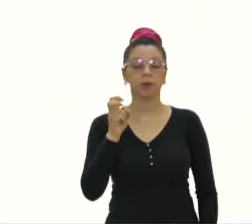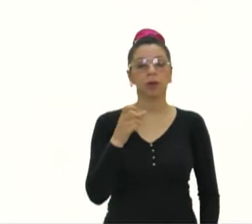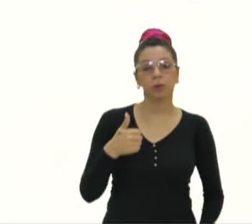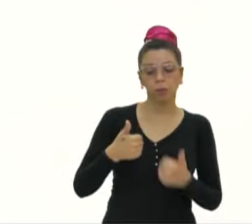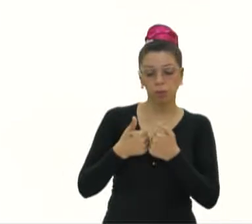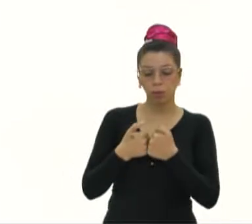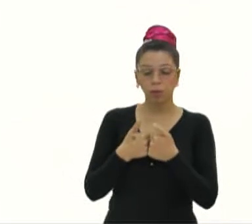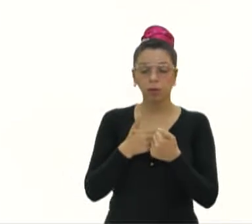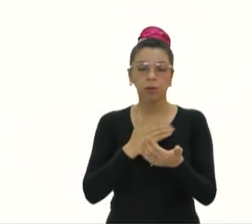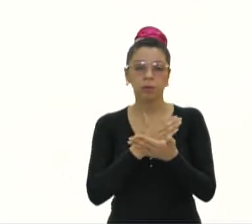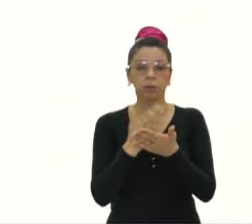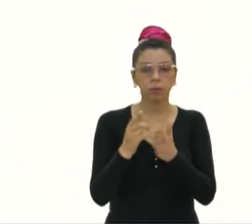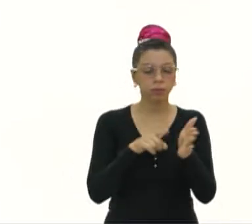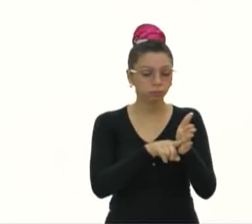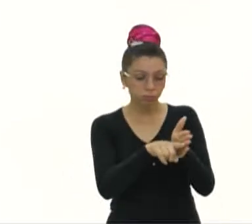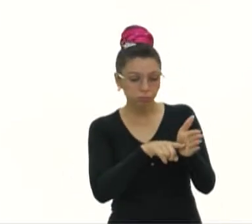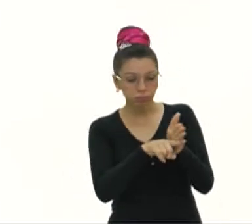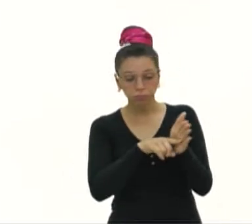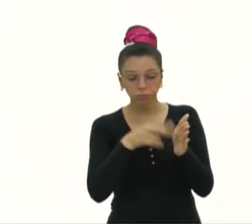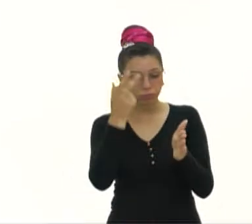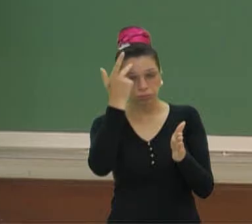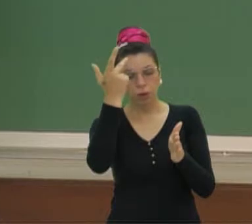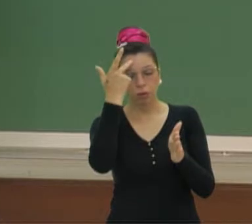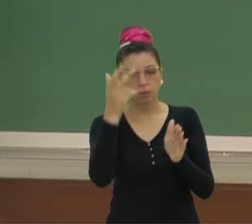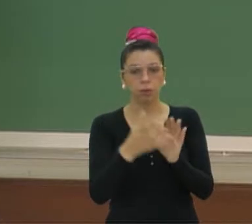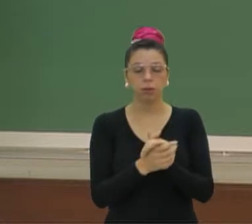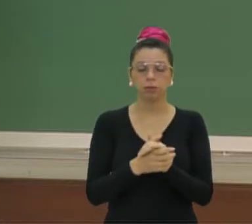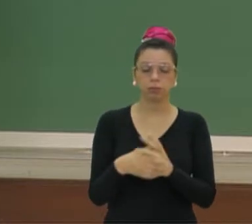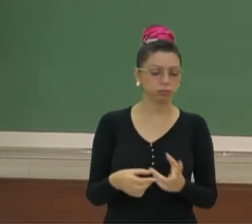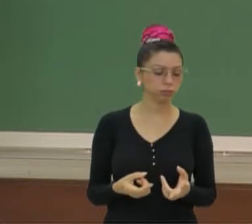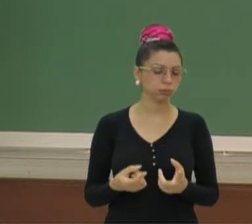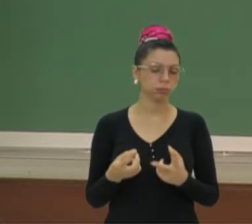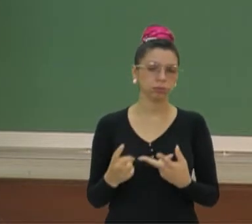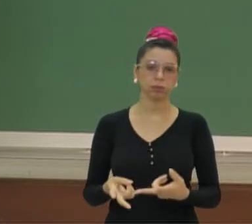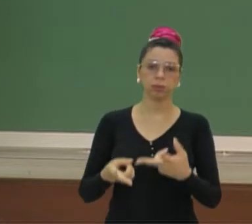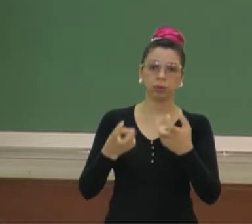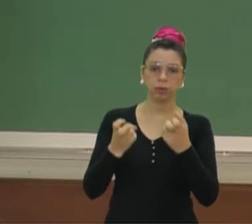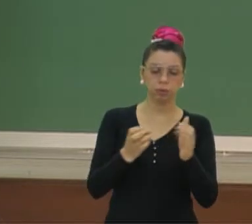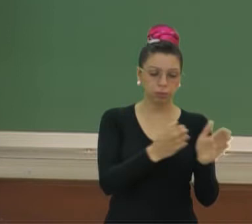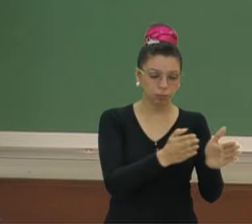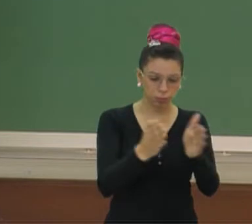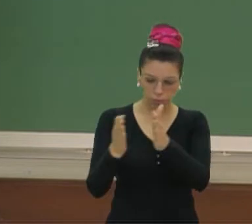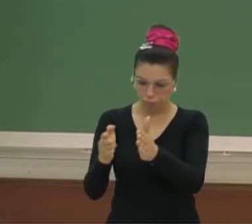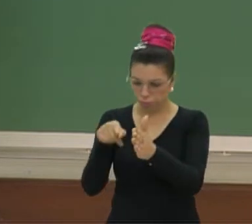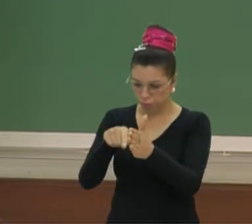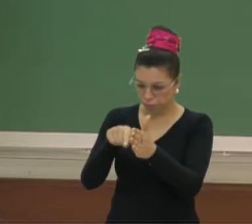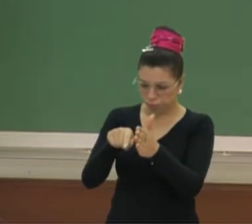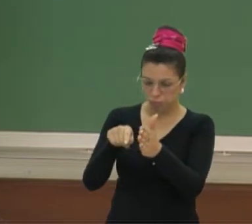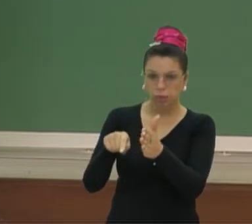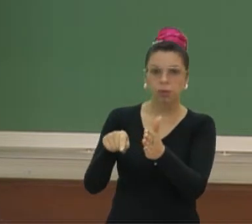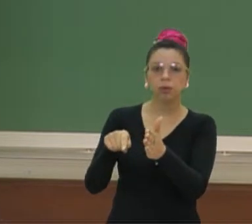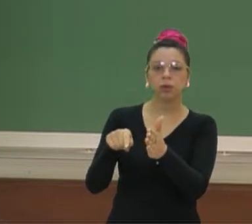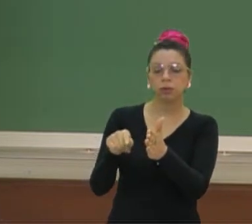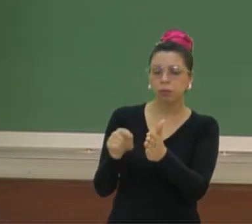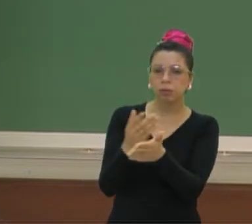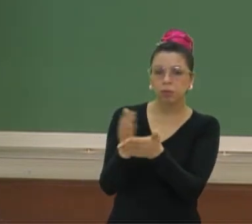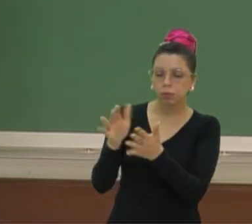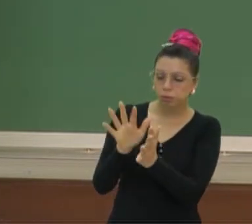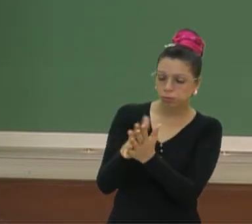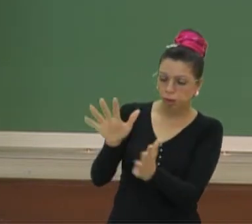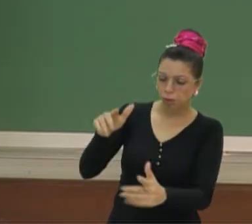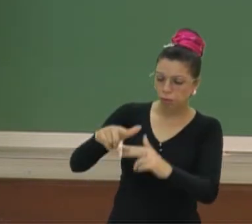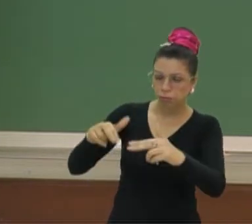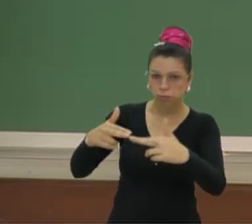seus experimentos normal e ele percebeu que um pedaço de material fluorescente estava brilhando perto